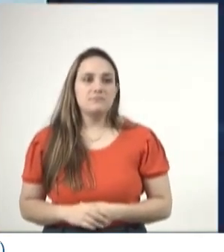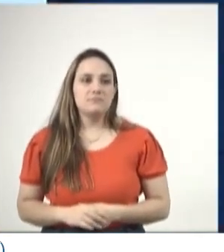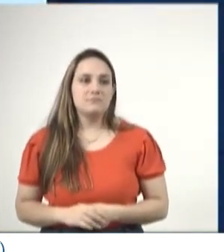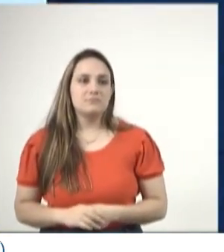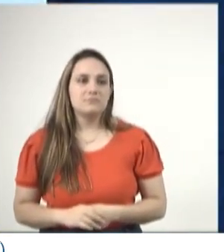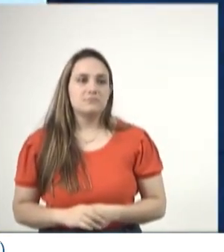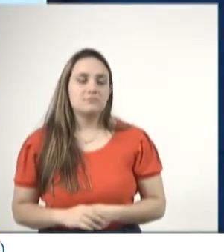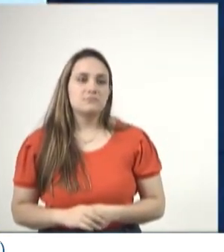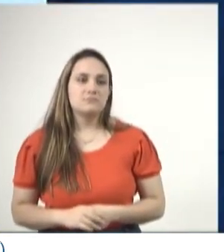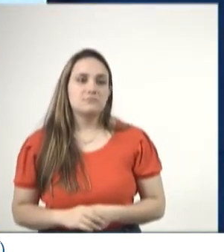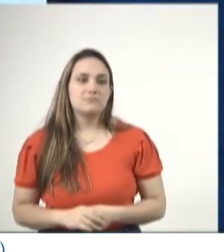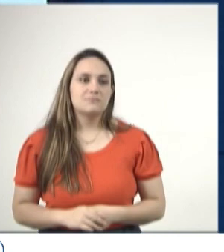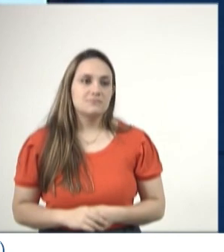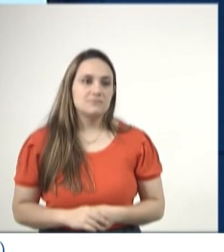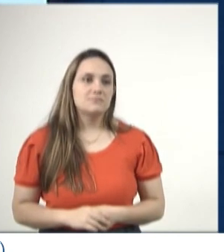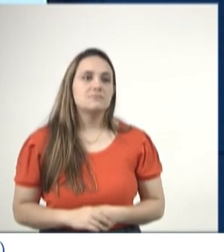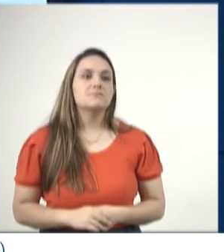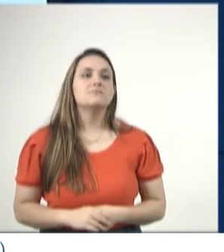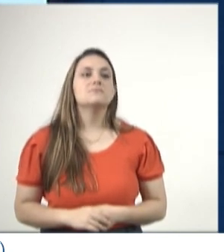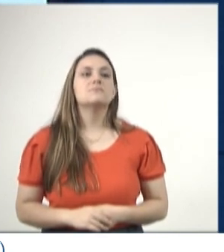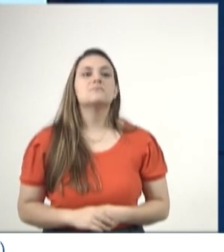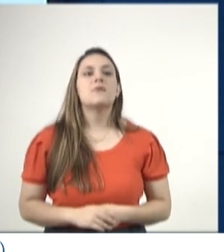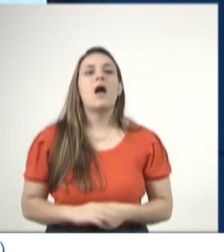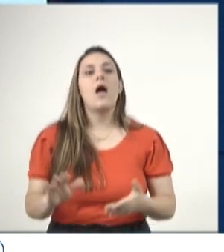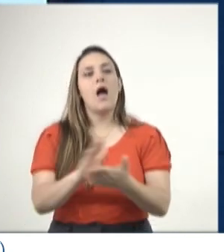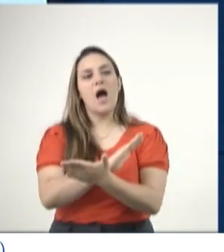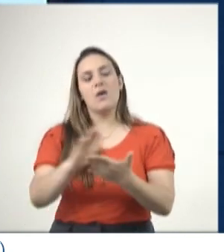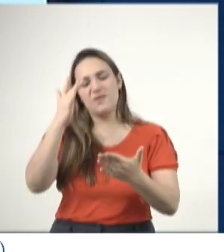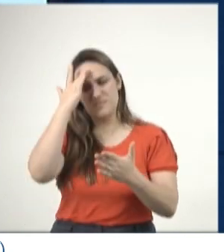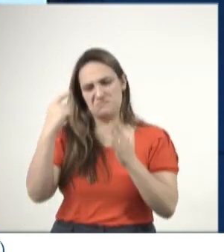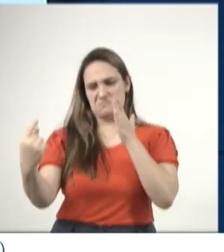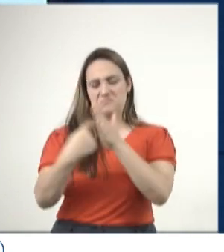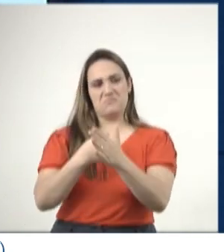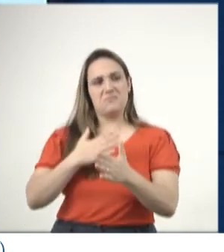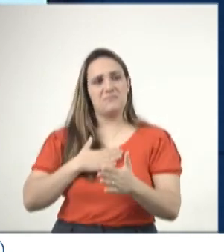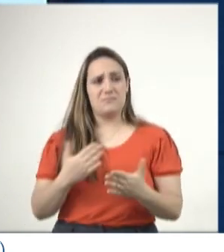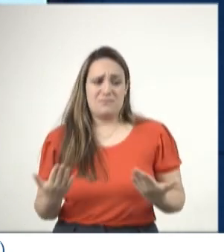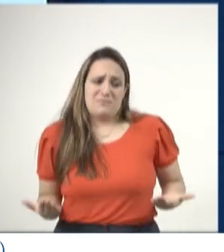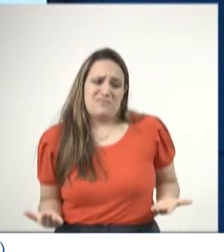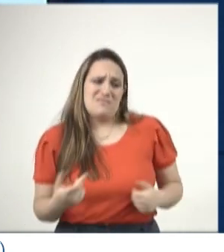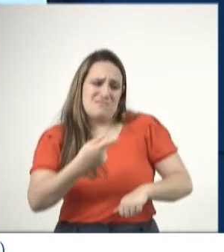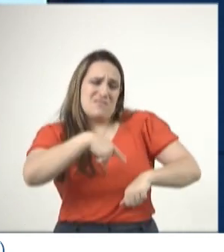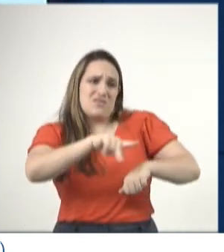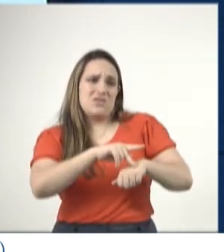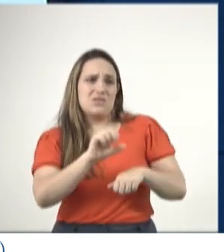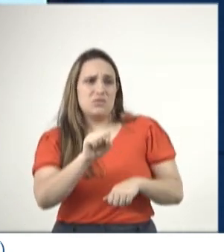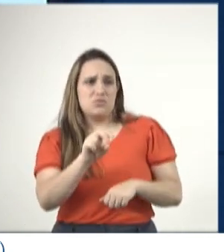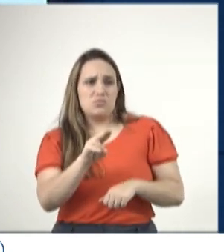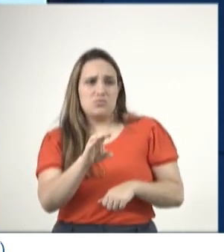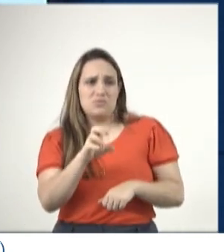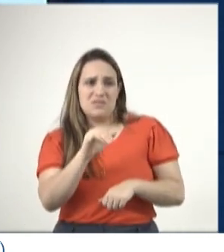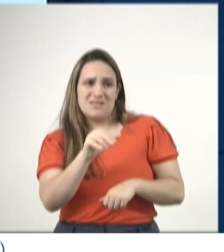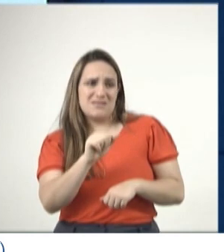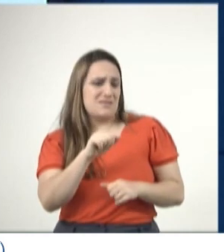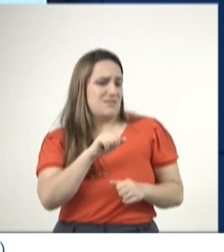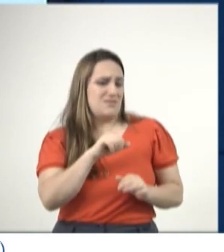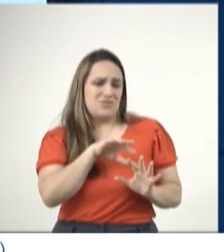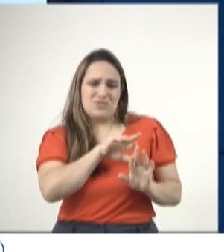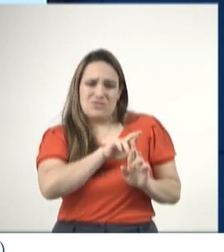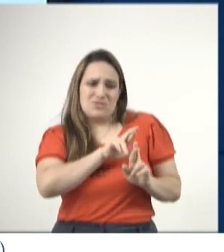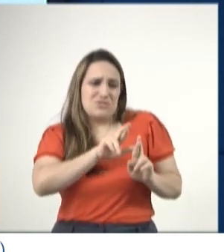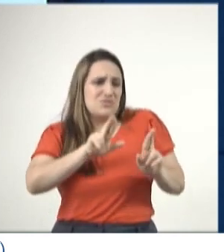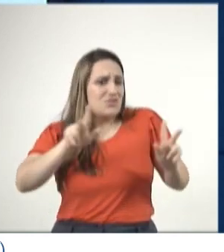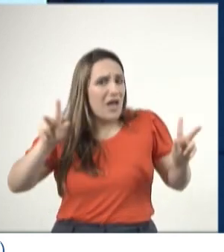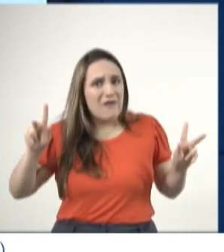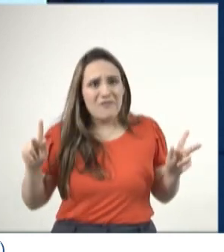Aí, eu já escutei, eu já fui questionada algumas vezes: mas na Suécia, poxa, a Suécia é outro lugar, é outro mundo, né? Como é que a gente vai trazer uma